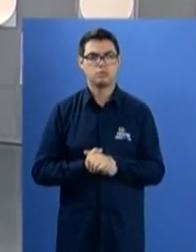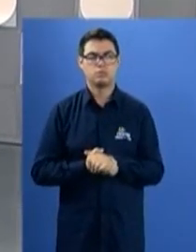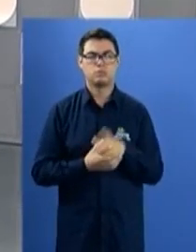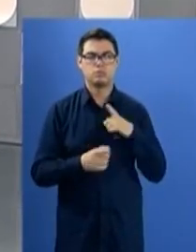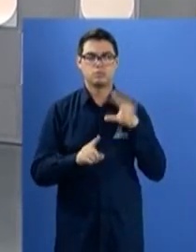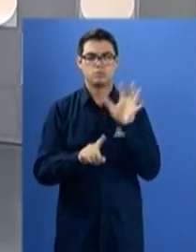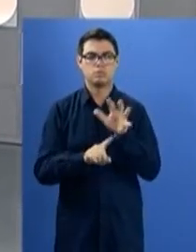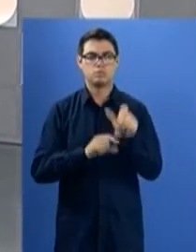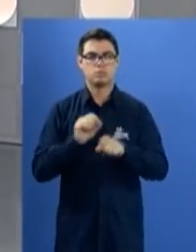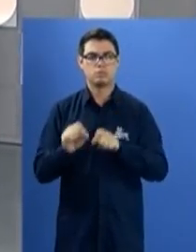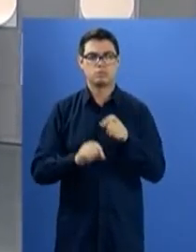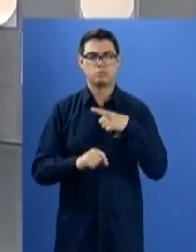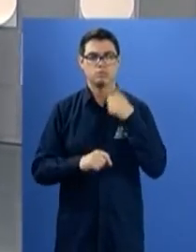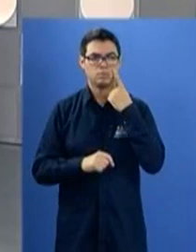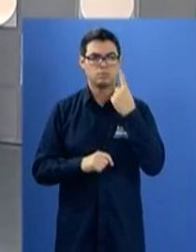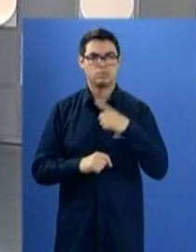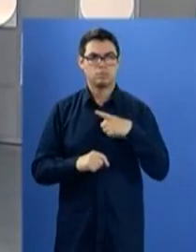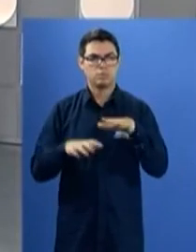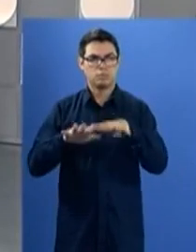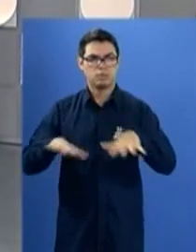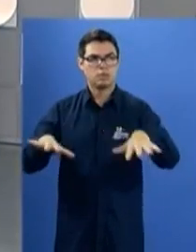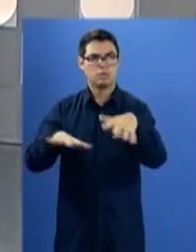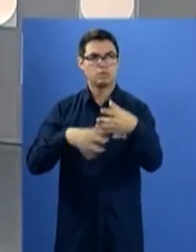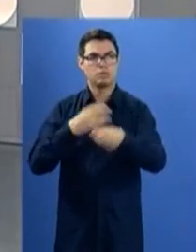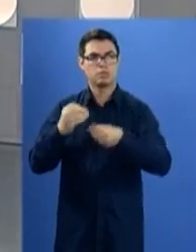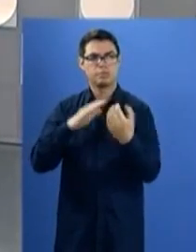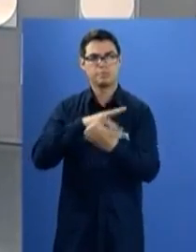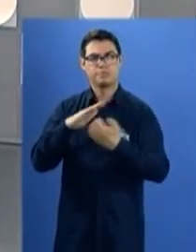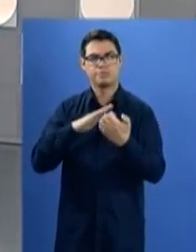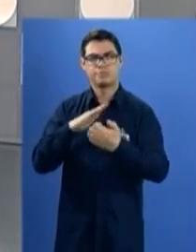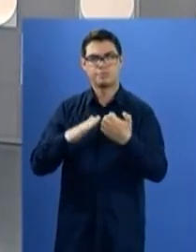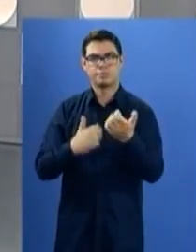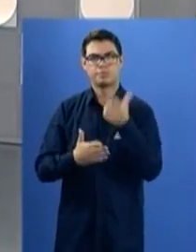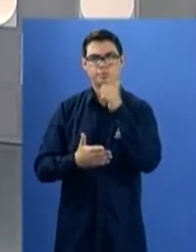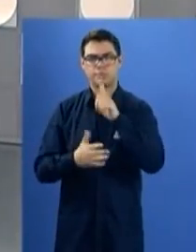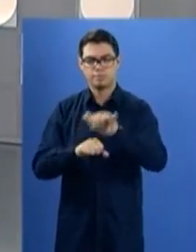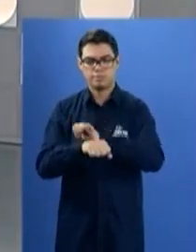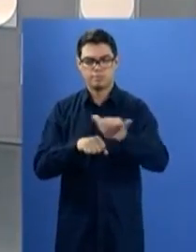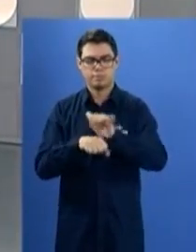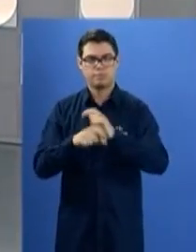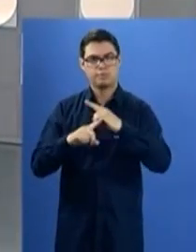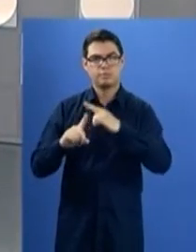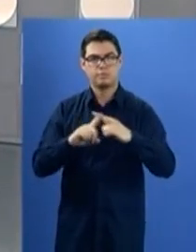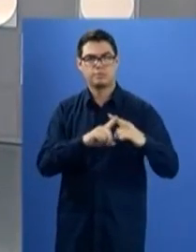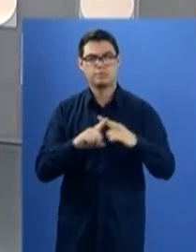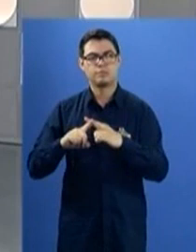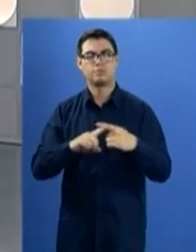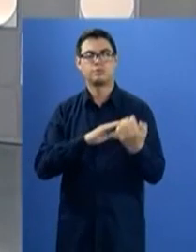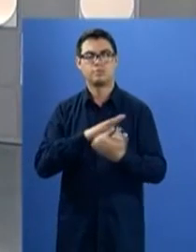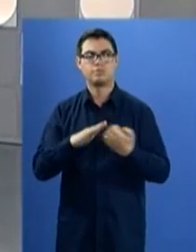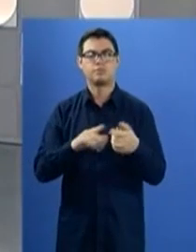na produção é a fatia de mercado, como que a empresa reage às estratégias competitivas dos